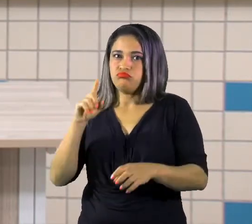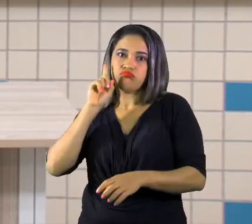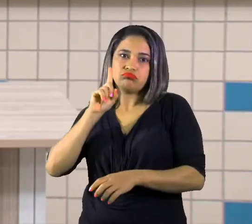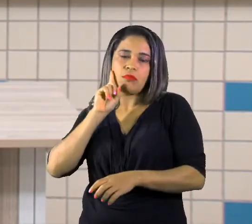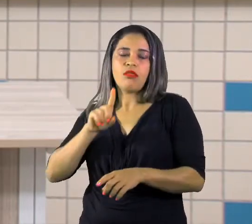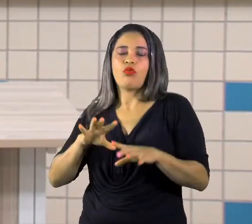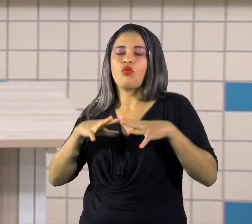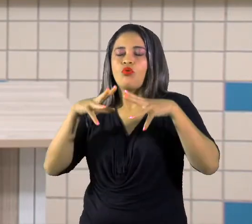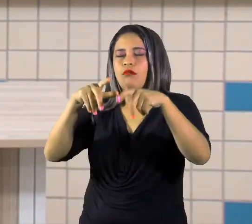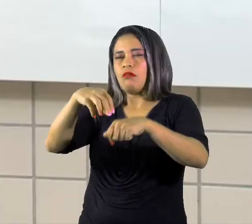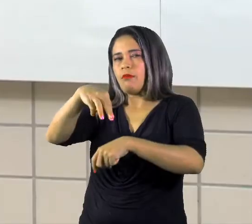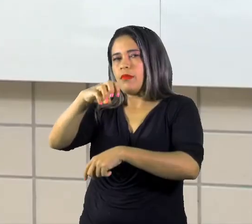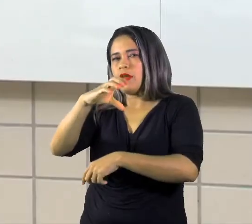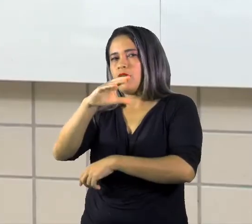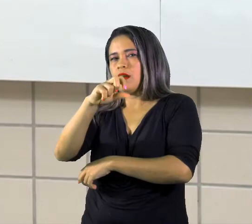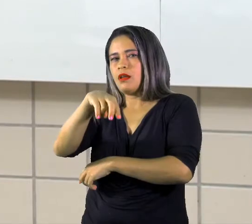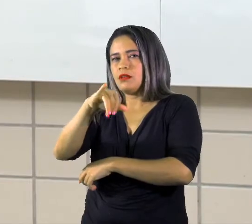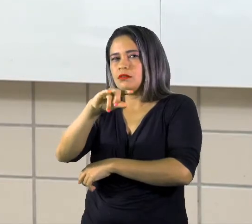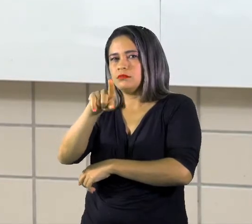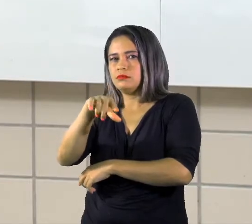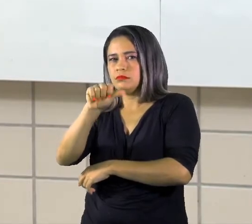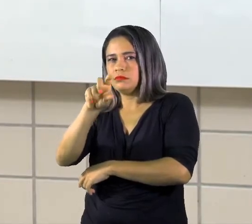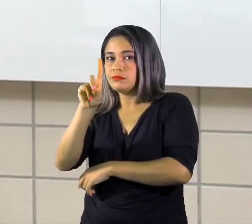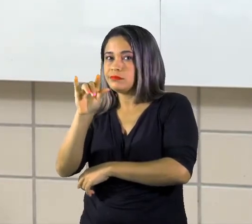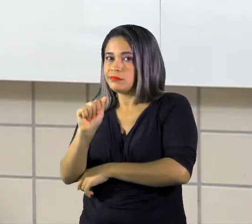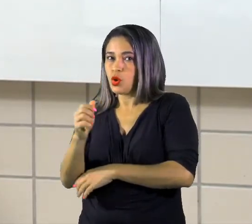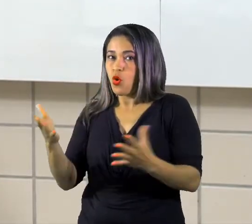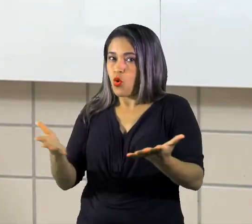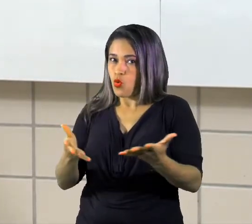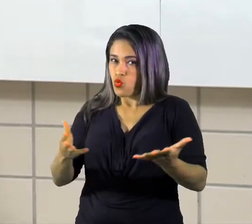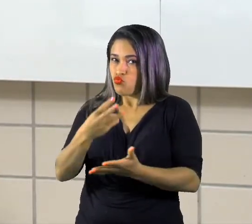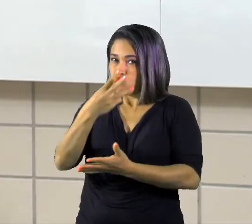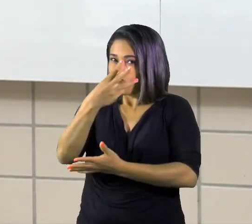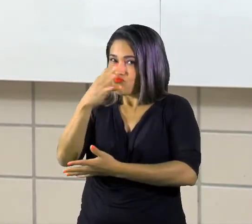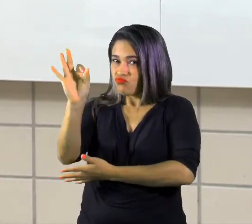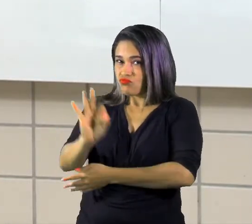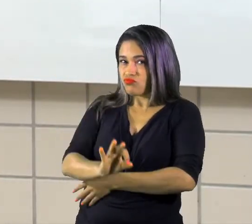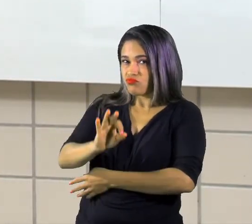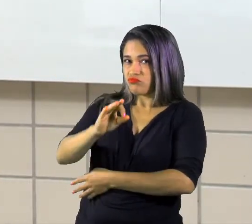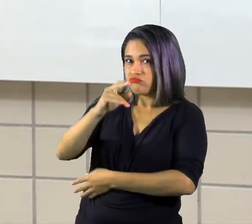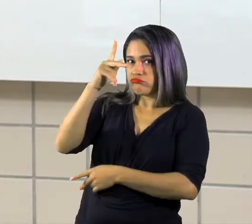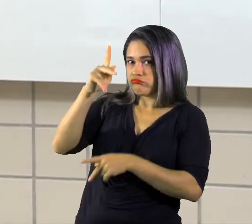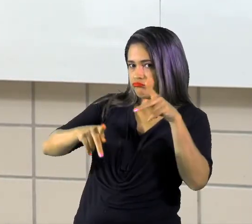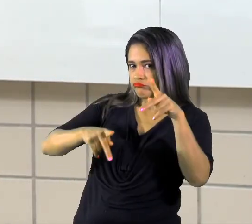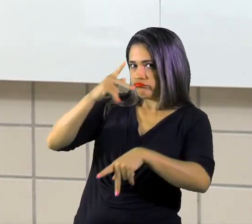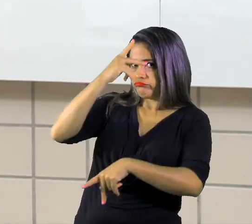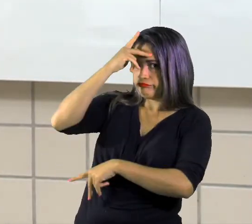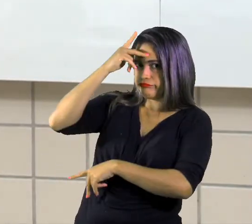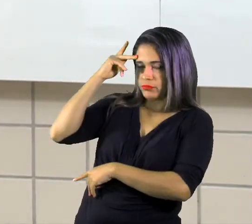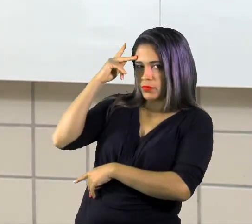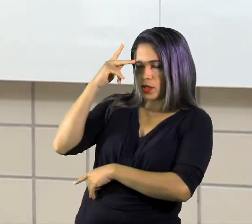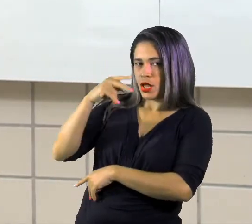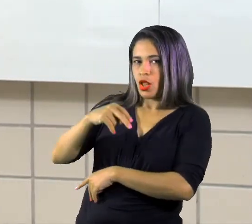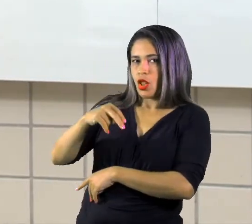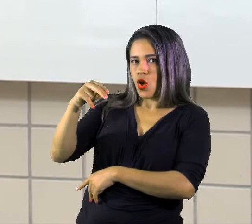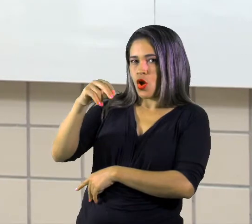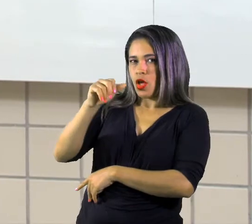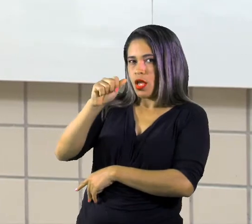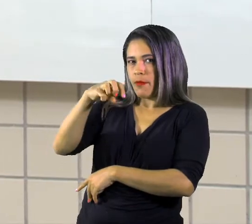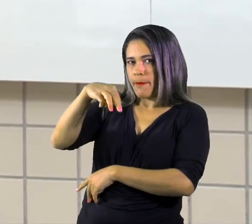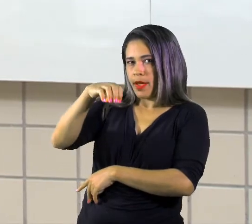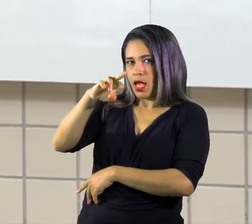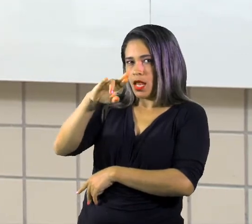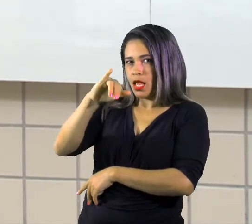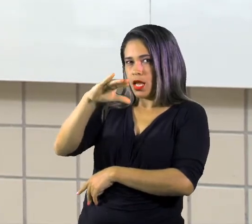mecanizada. Hoje nós temos cerca de 3% da população norte-americana, que